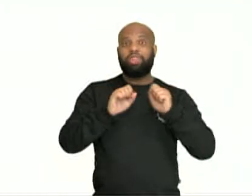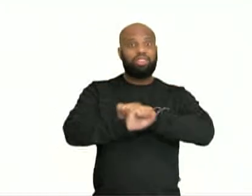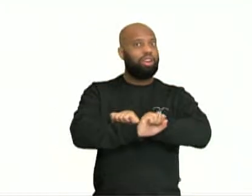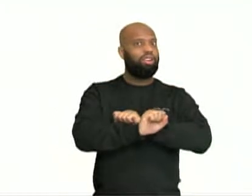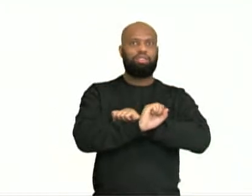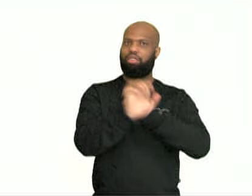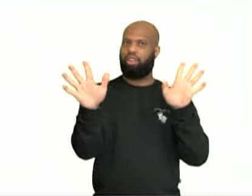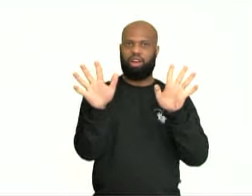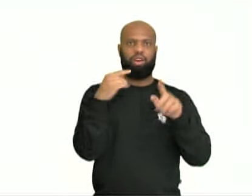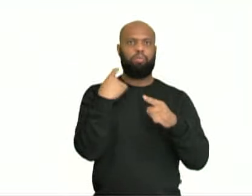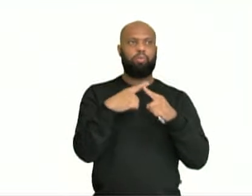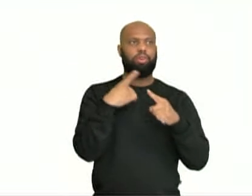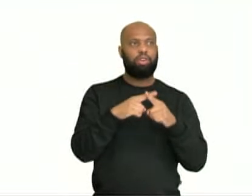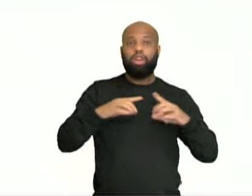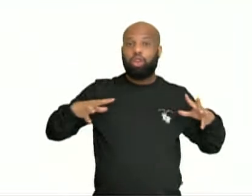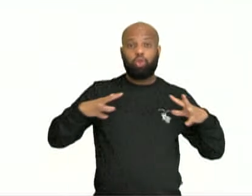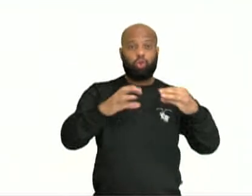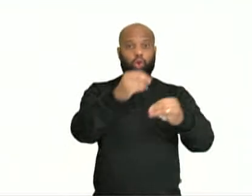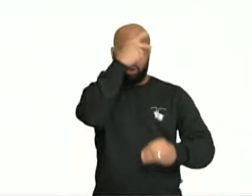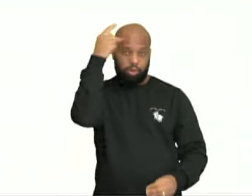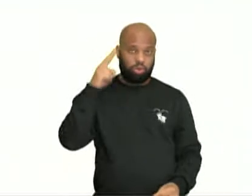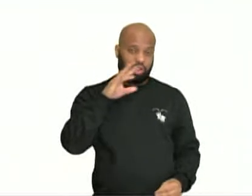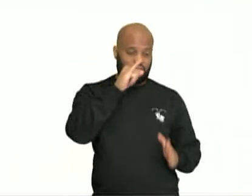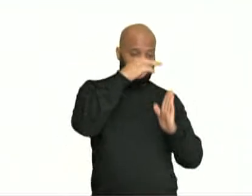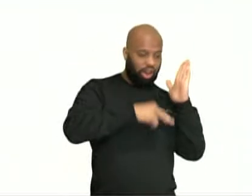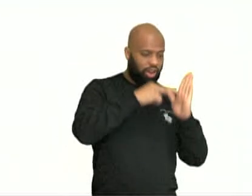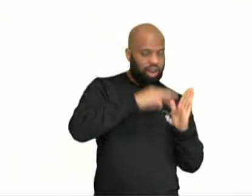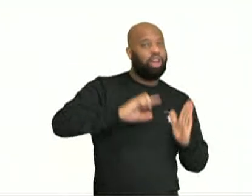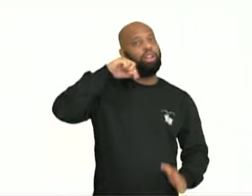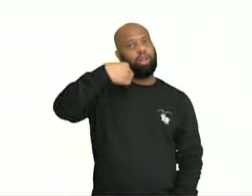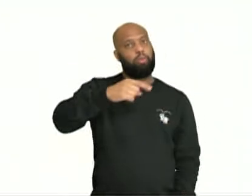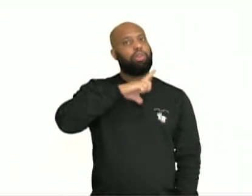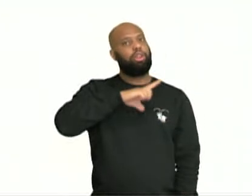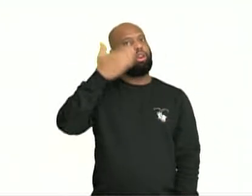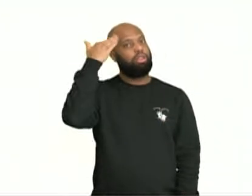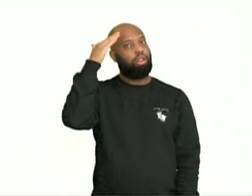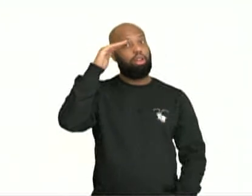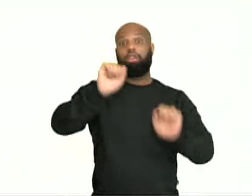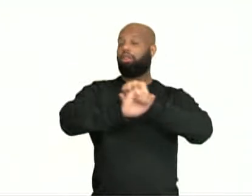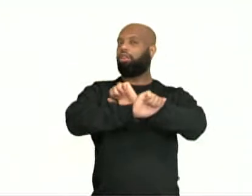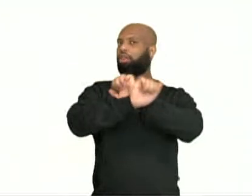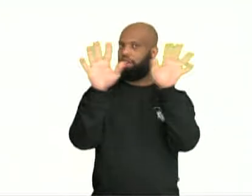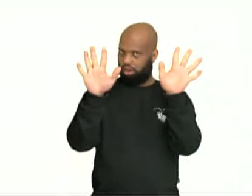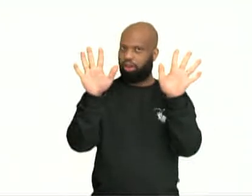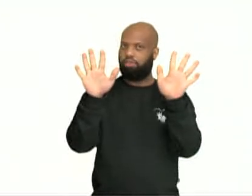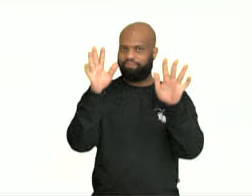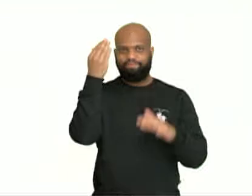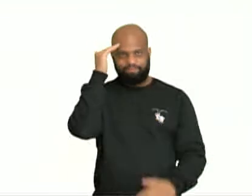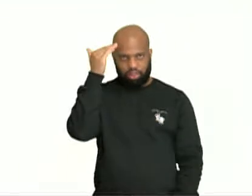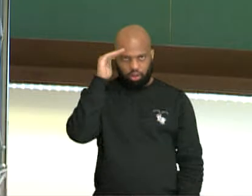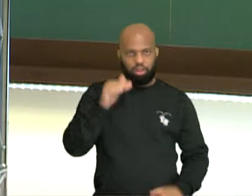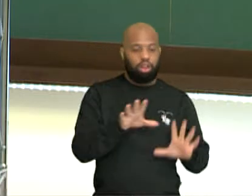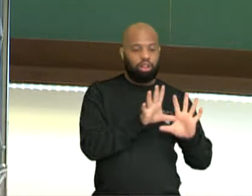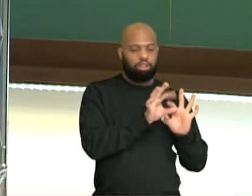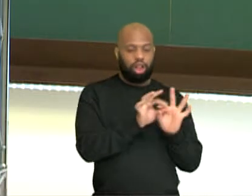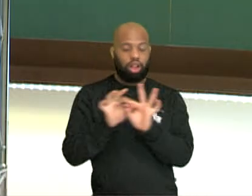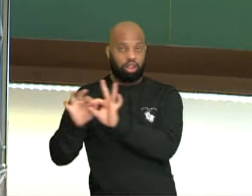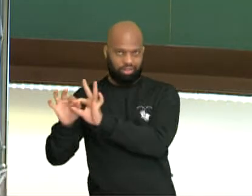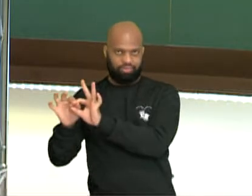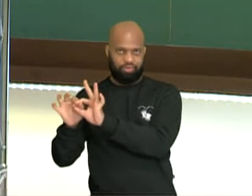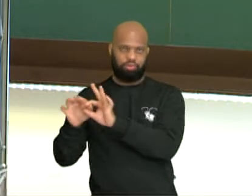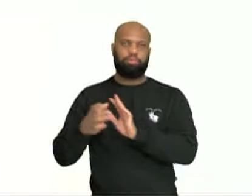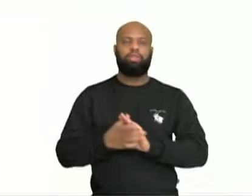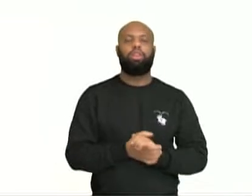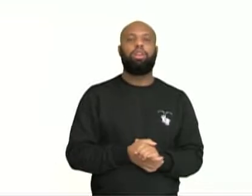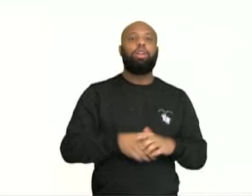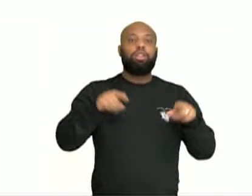ela tem que atender a todo ao público interessado, tem que ter uma linguagem clara, concisa, né? Que